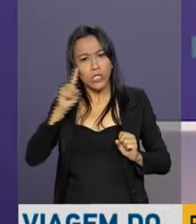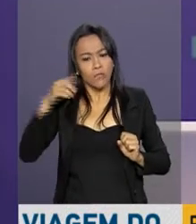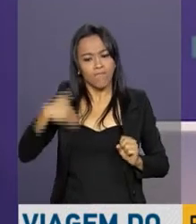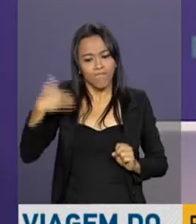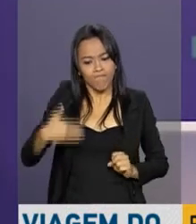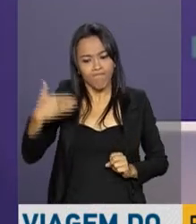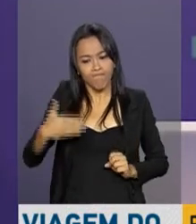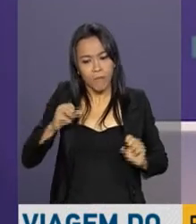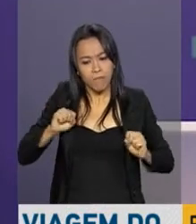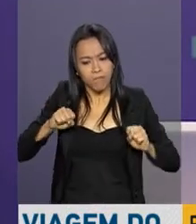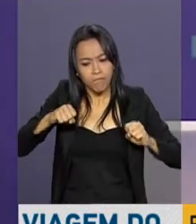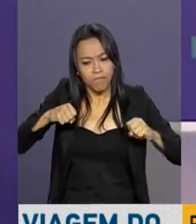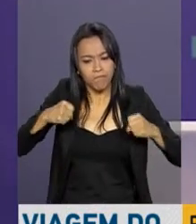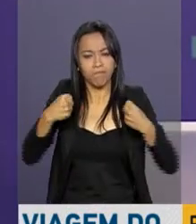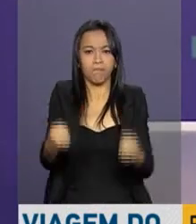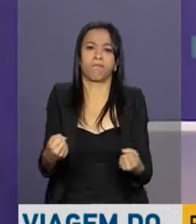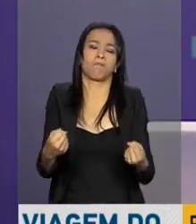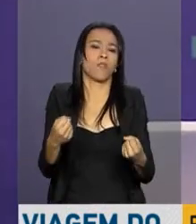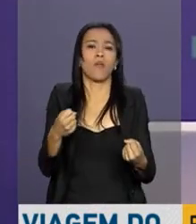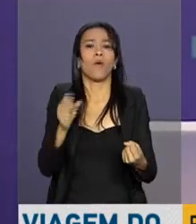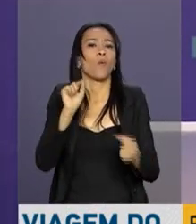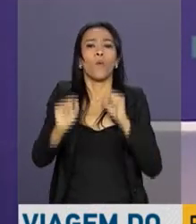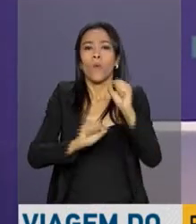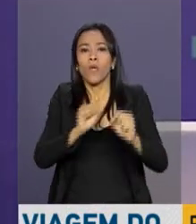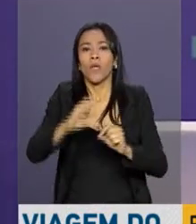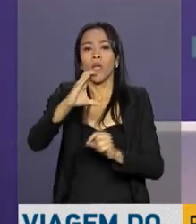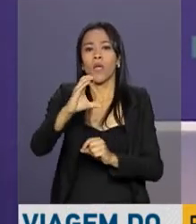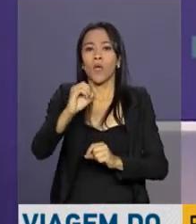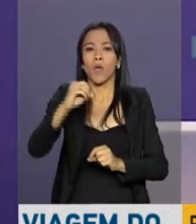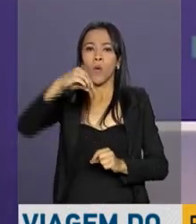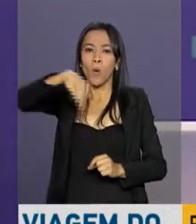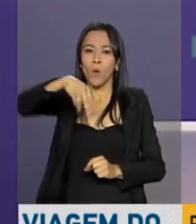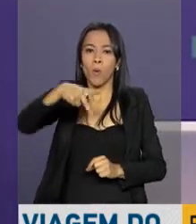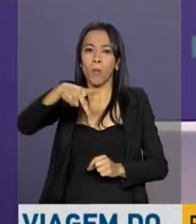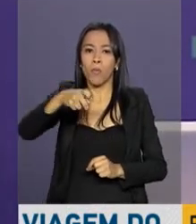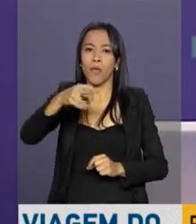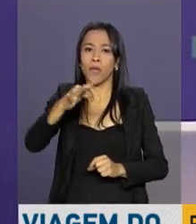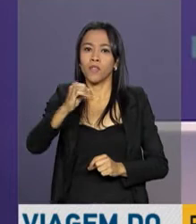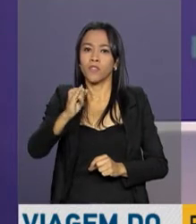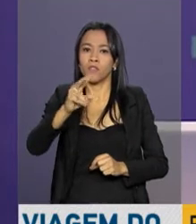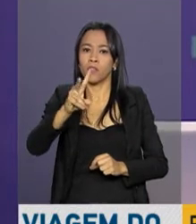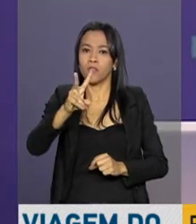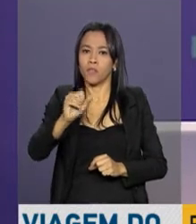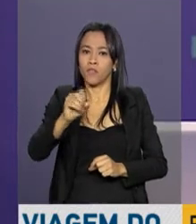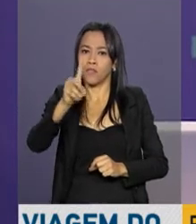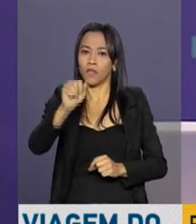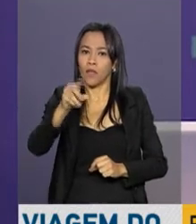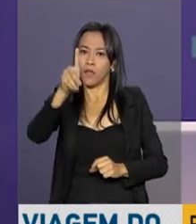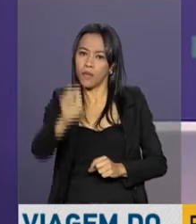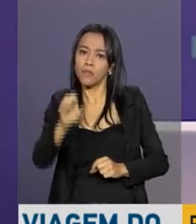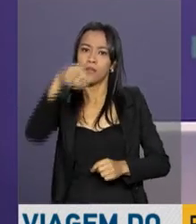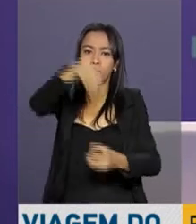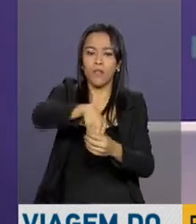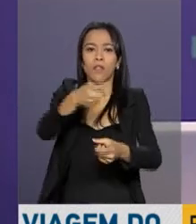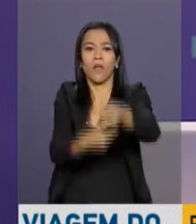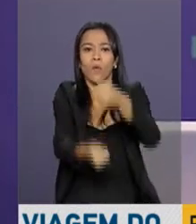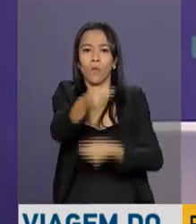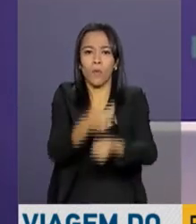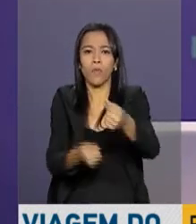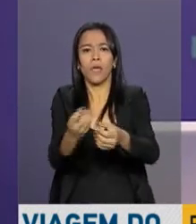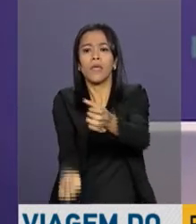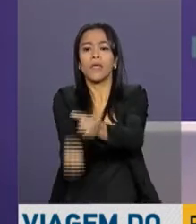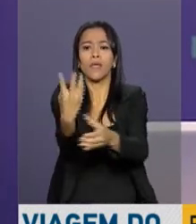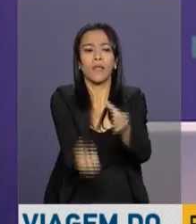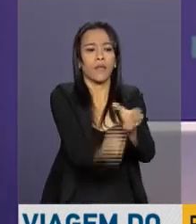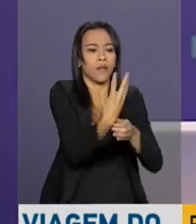para promover competitividade de nossa economia. para criar mais e melhores